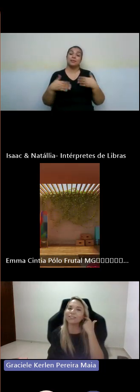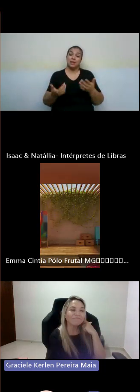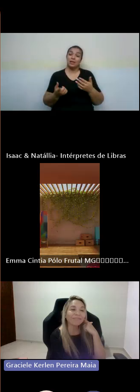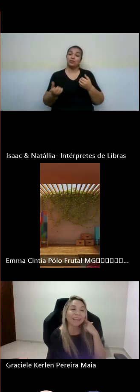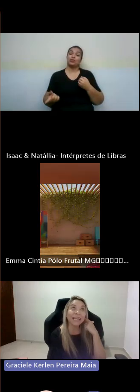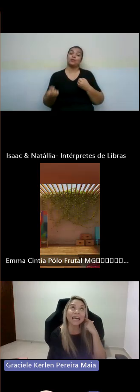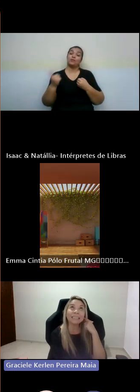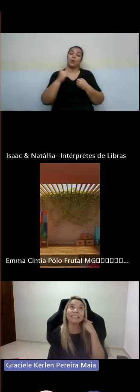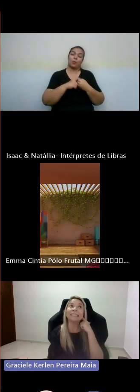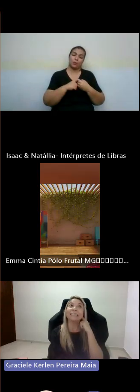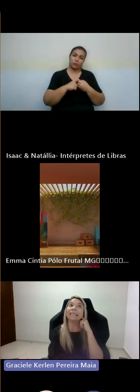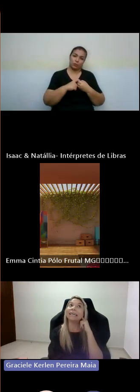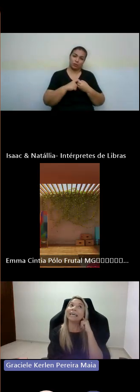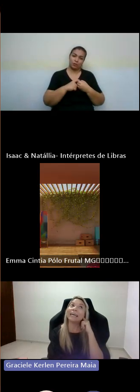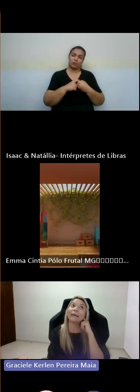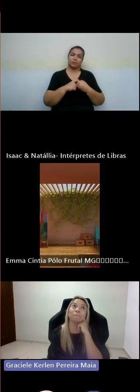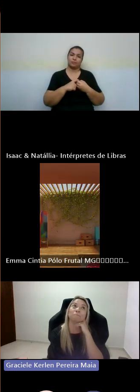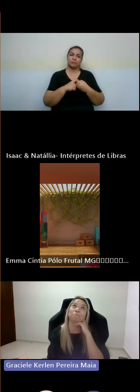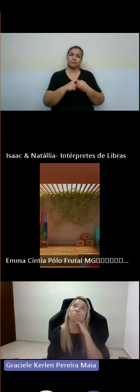retorna